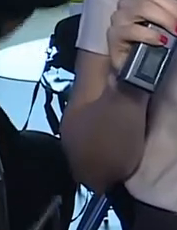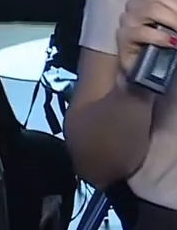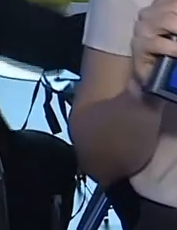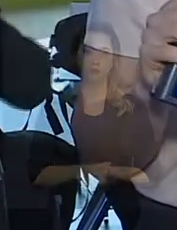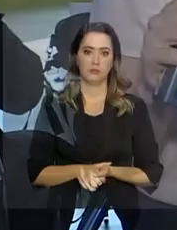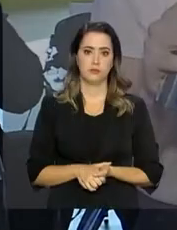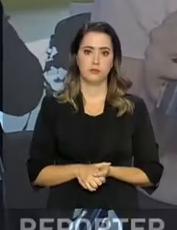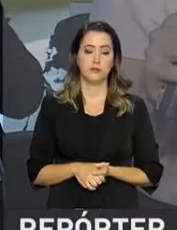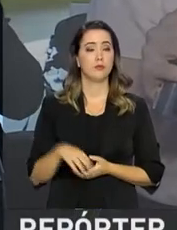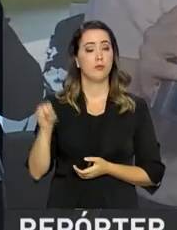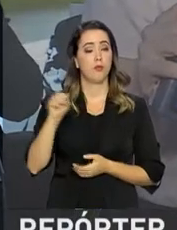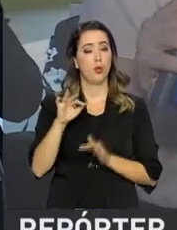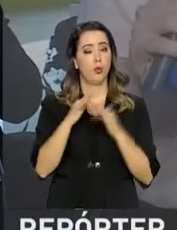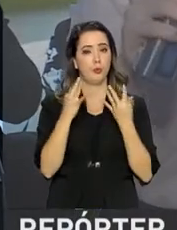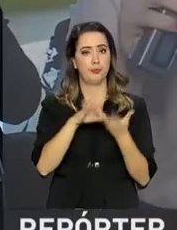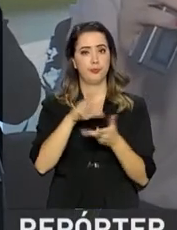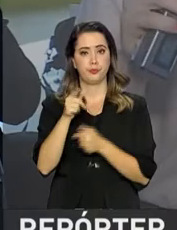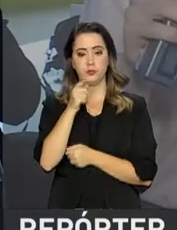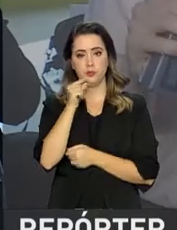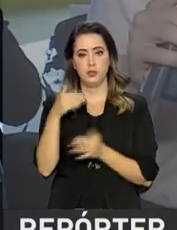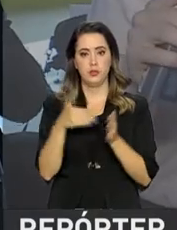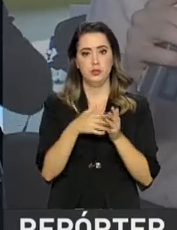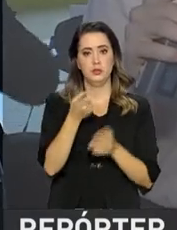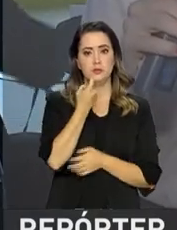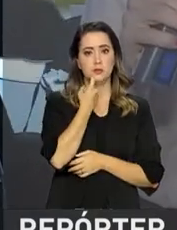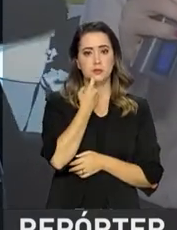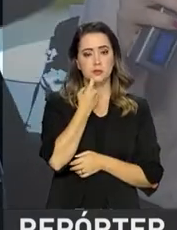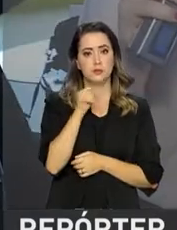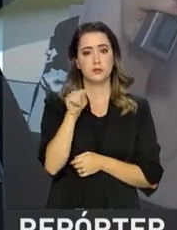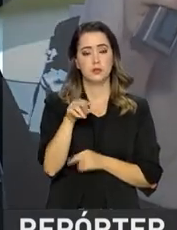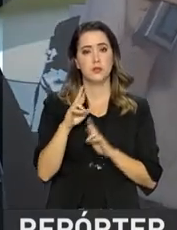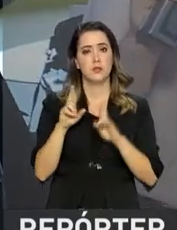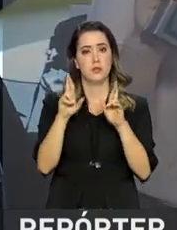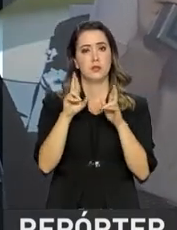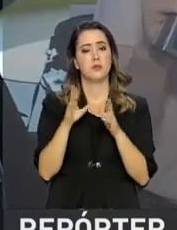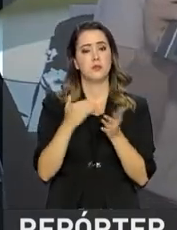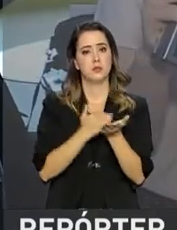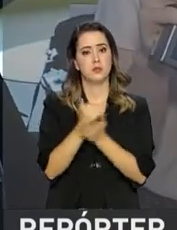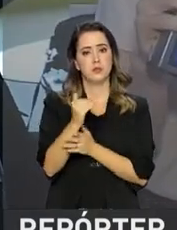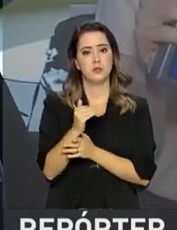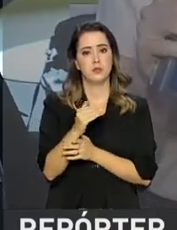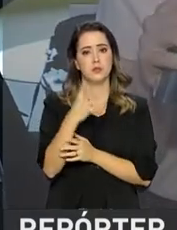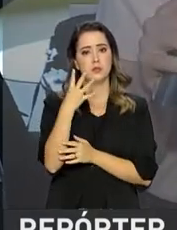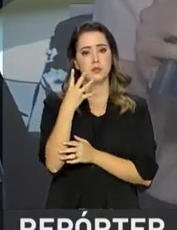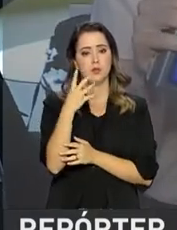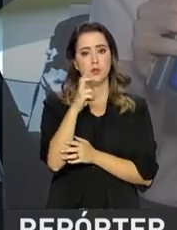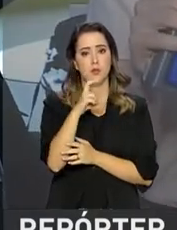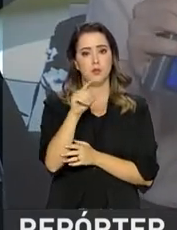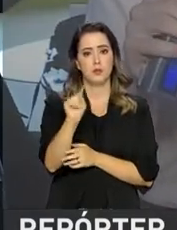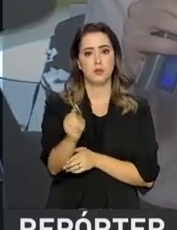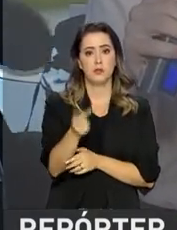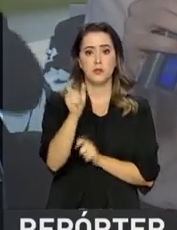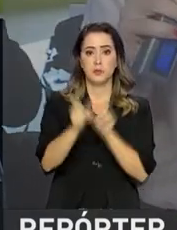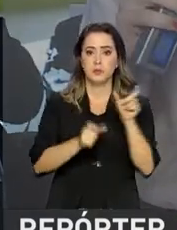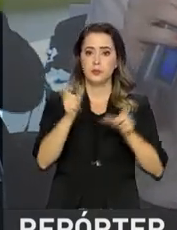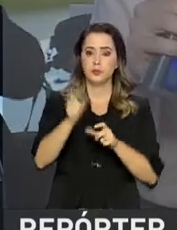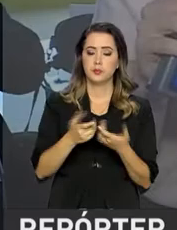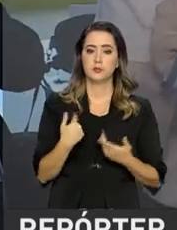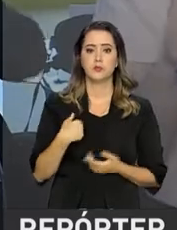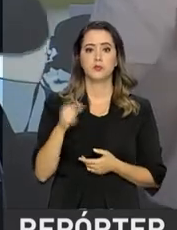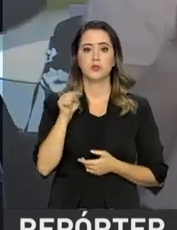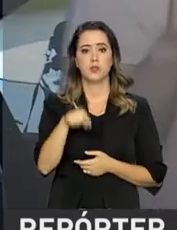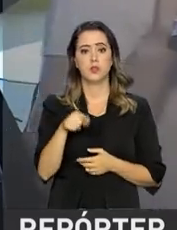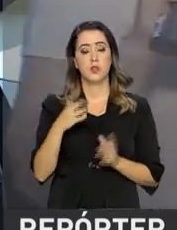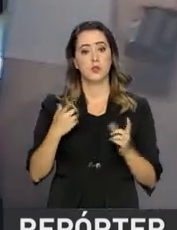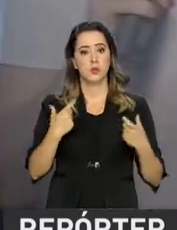A 8ª edição do Fórum Mundial da Água vai até sexta-feira e a expectativa inicial de público é de 45 mil pessoas. Eu estou na